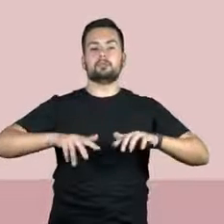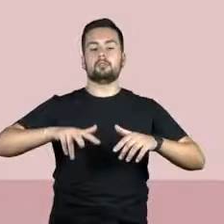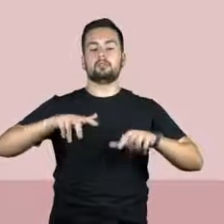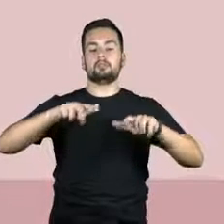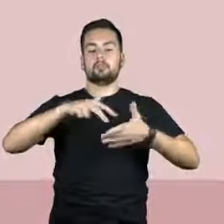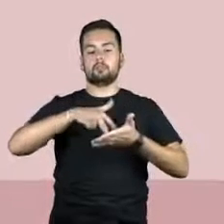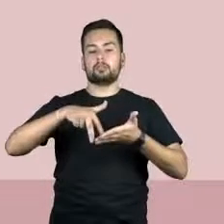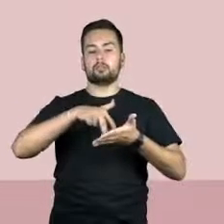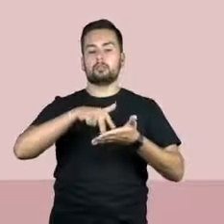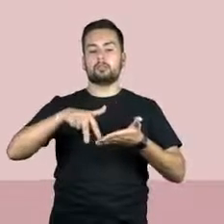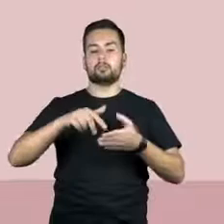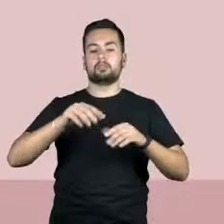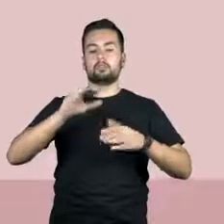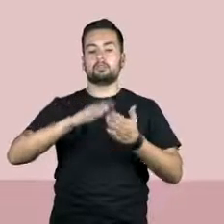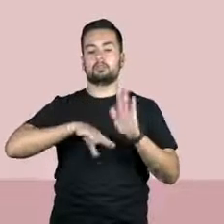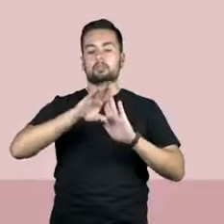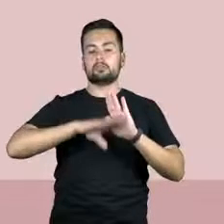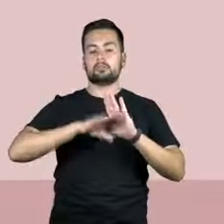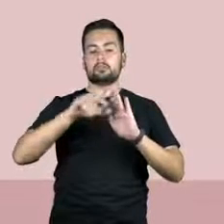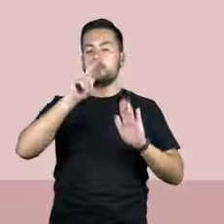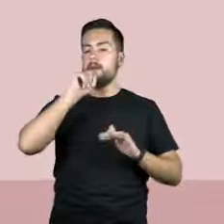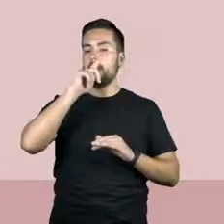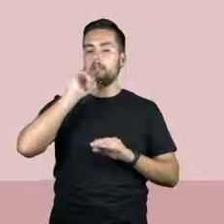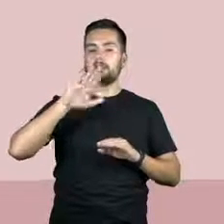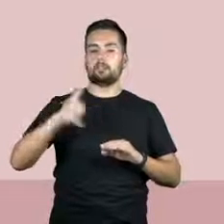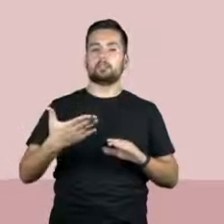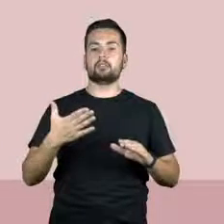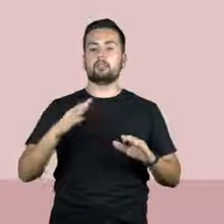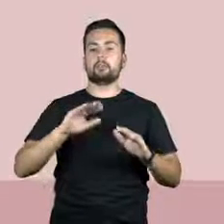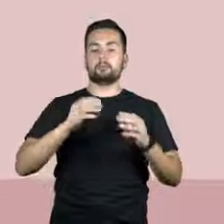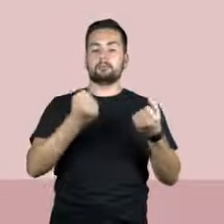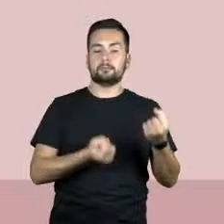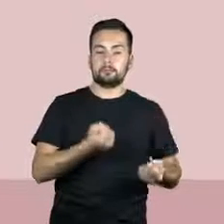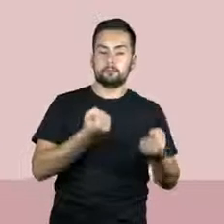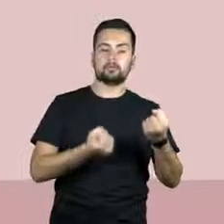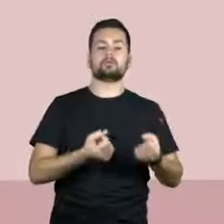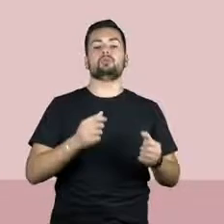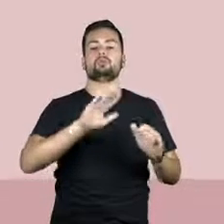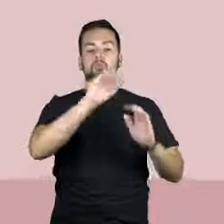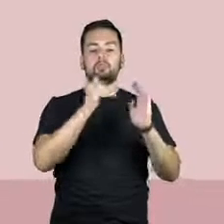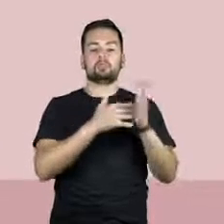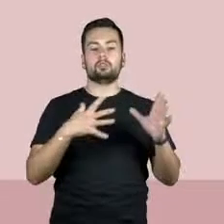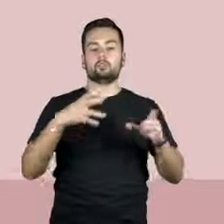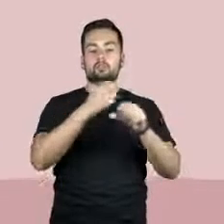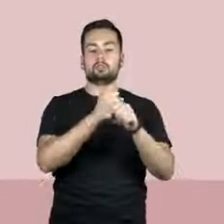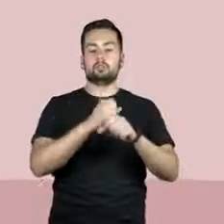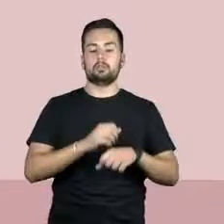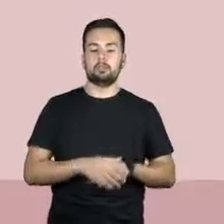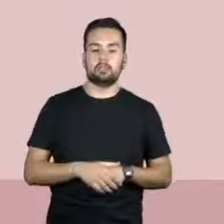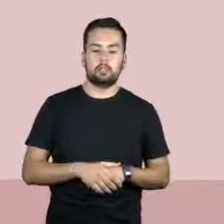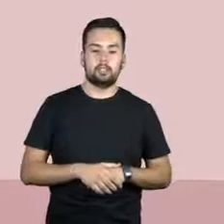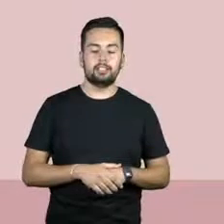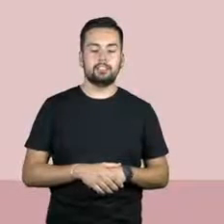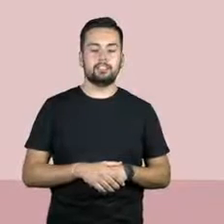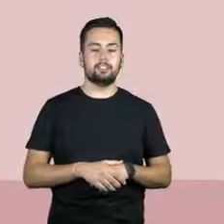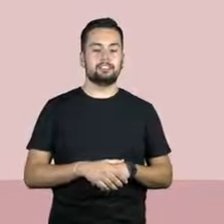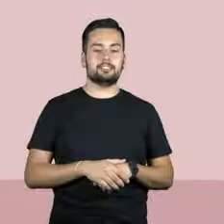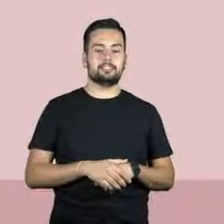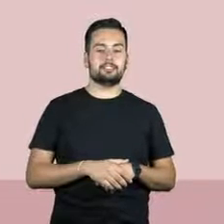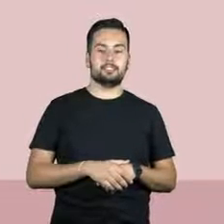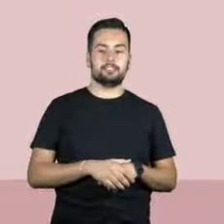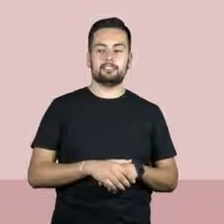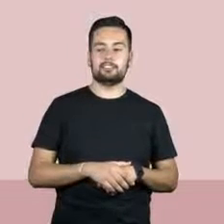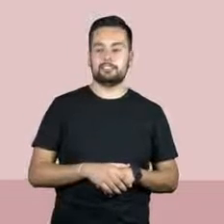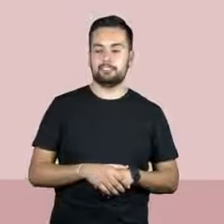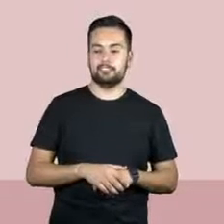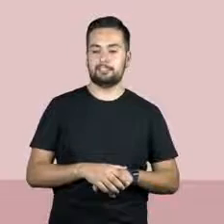aqui em relação ao nível d'água, tá? E somar um peso total. Ou seja, minha fatia tem um peso. Tá? Cada fatia aqui vai ter um peso pelo qual eu